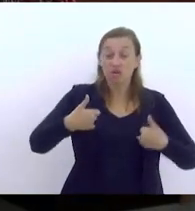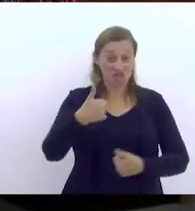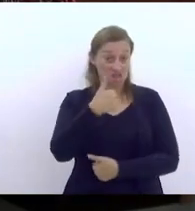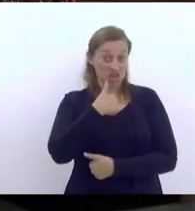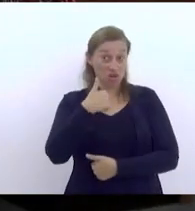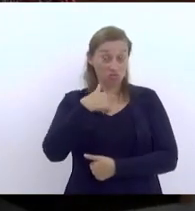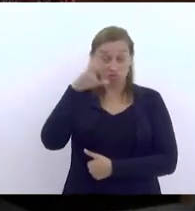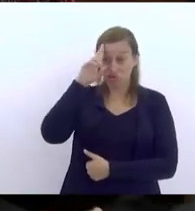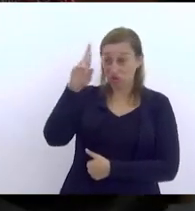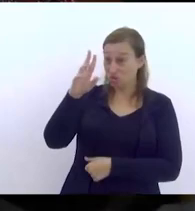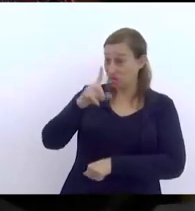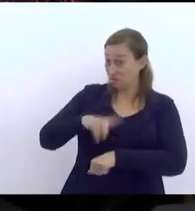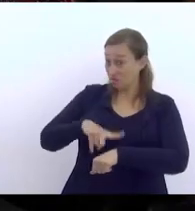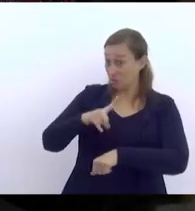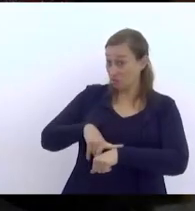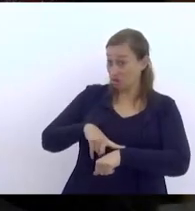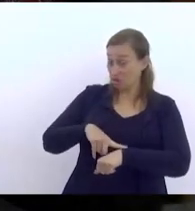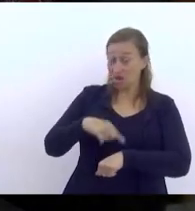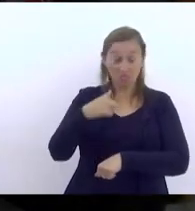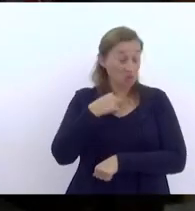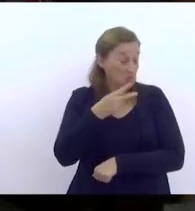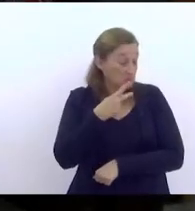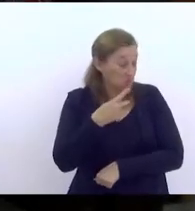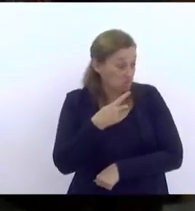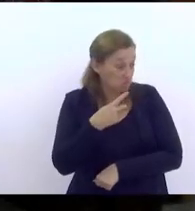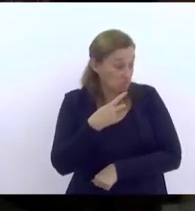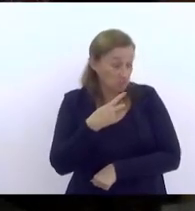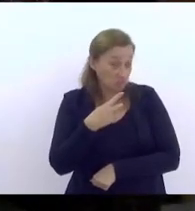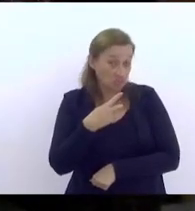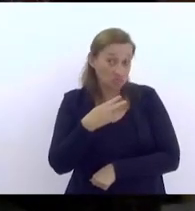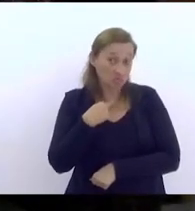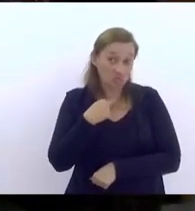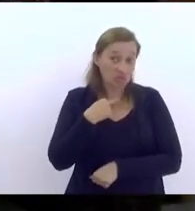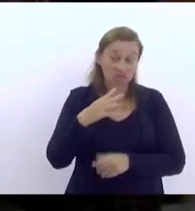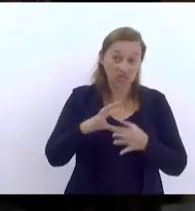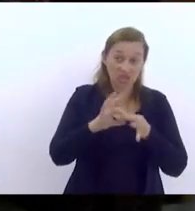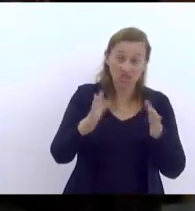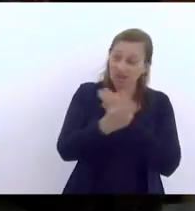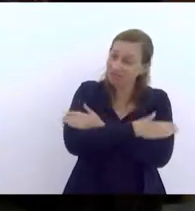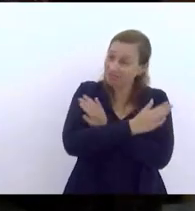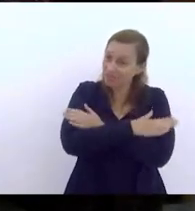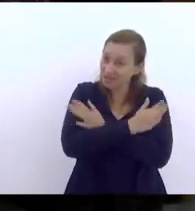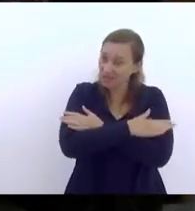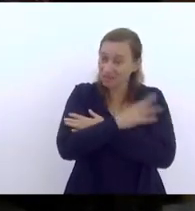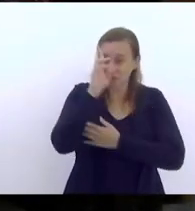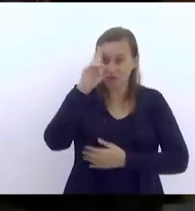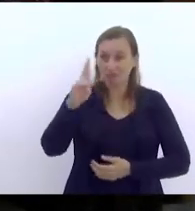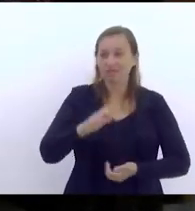do senhor nesse momento. E eu não poderia ir embora sem te dar os parabéns.